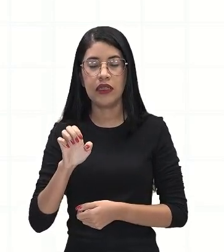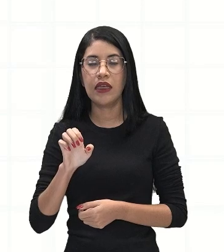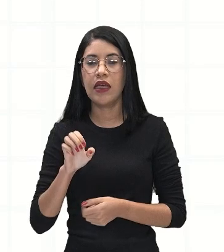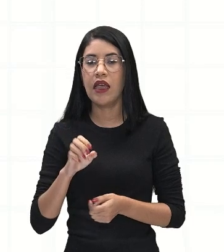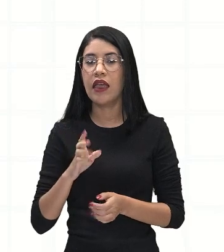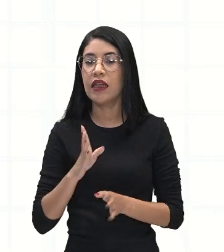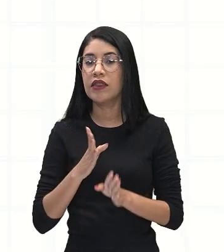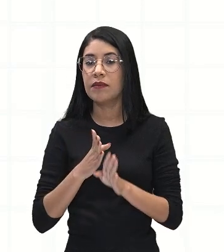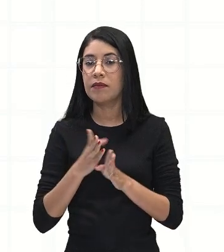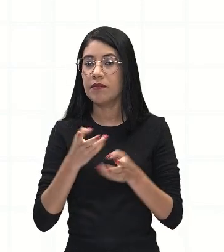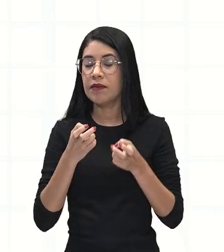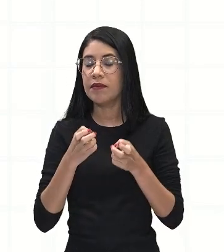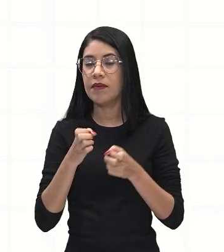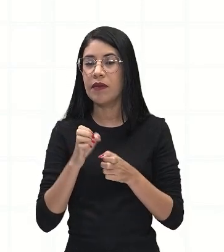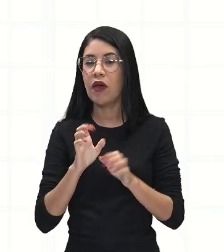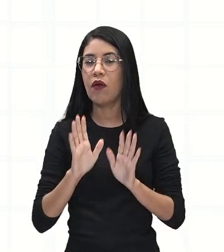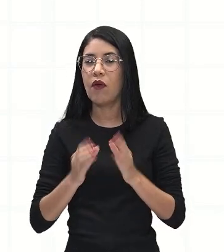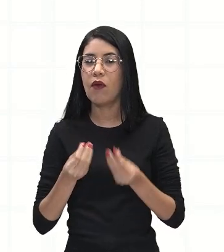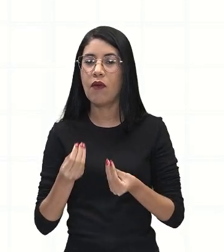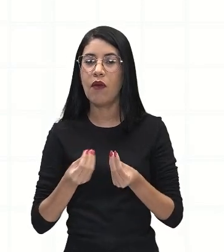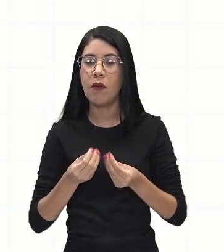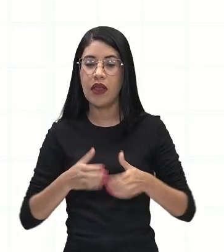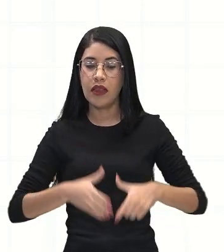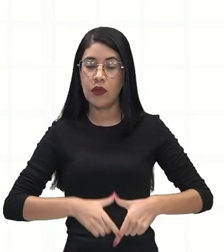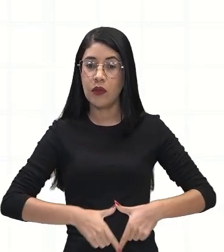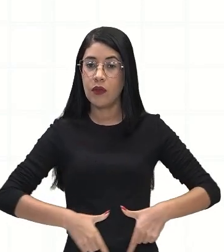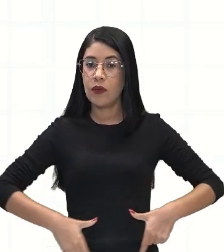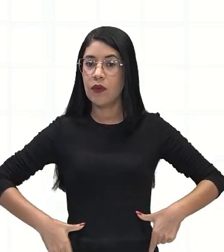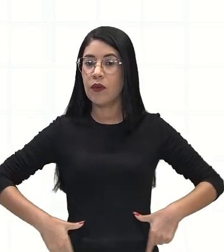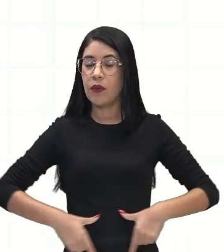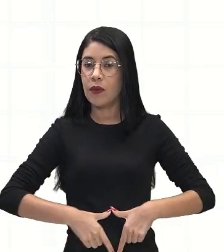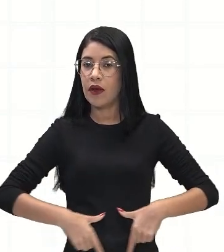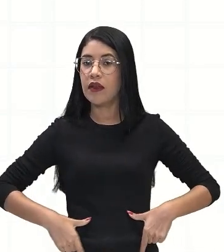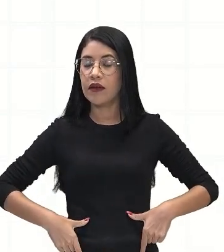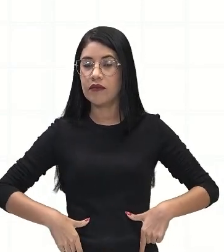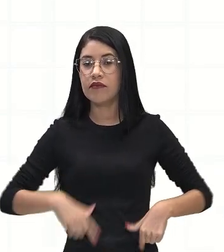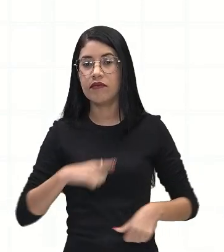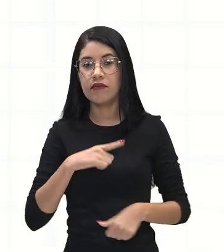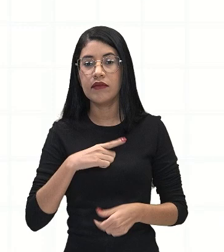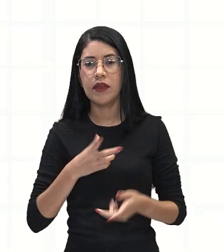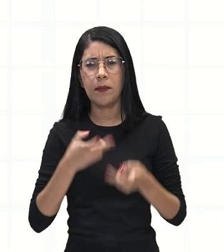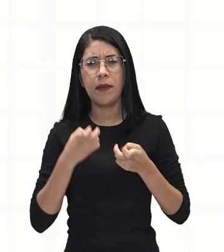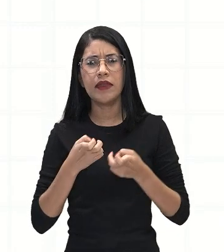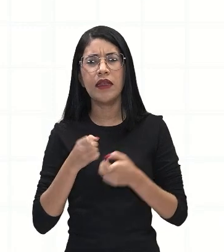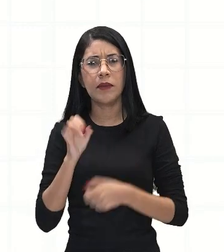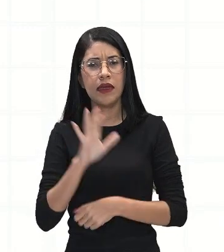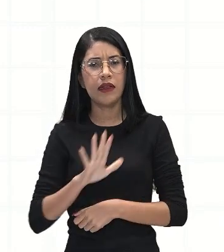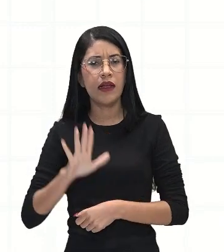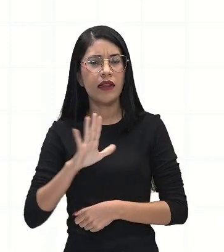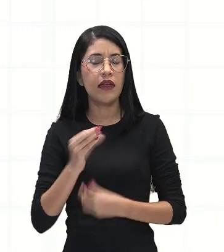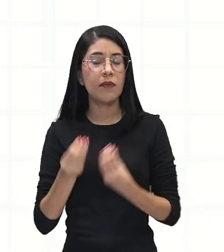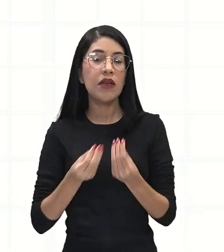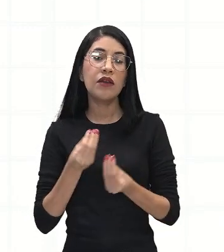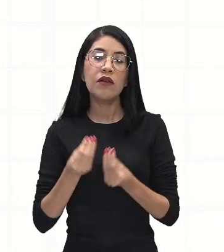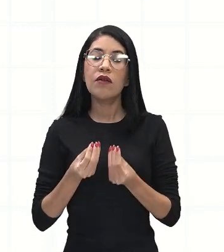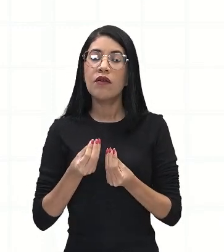encontramos aqui na região do quadril, ou seja, na região lombar. Observem aqui essa